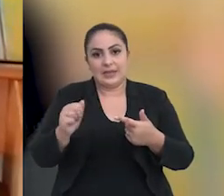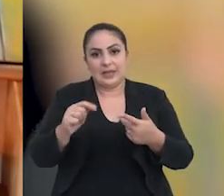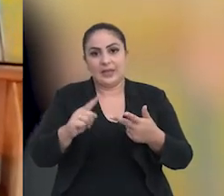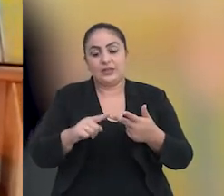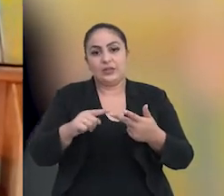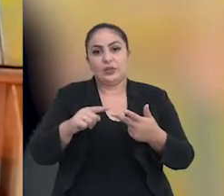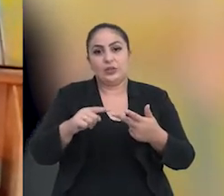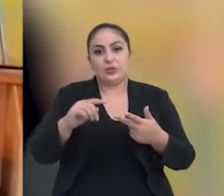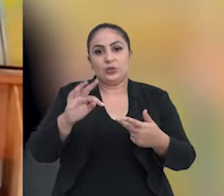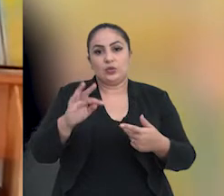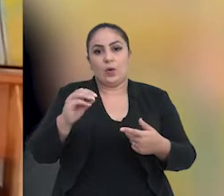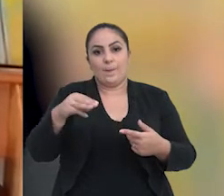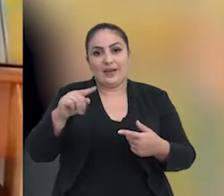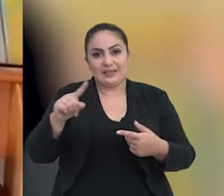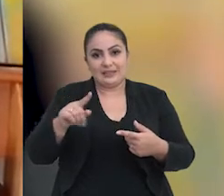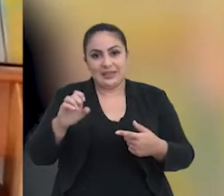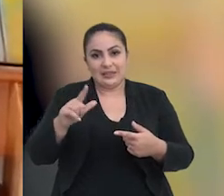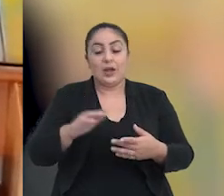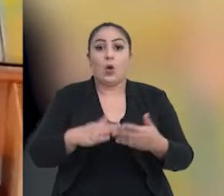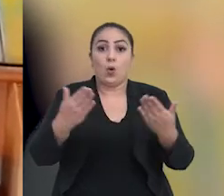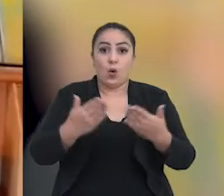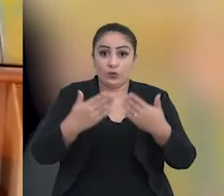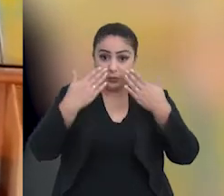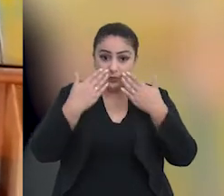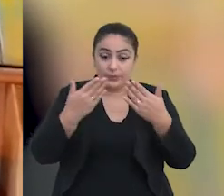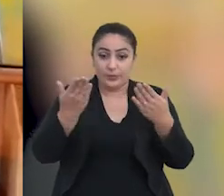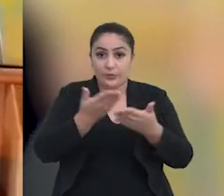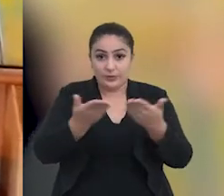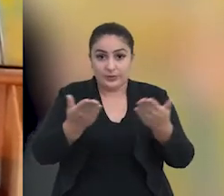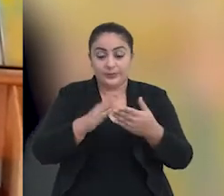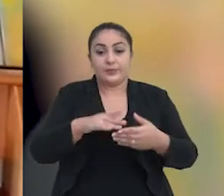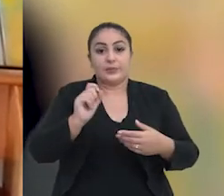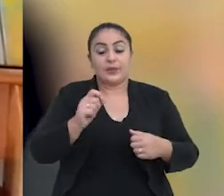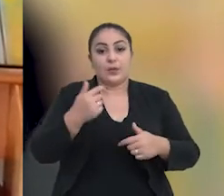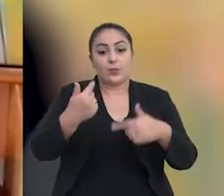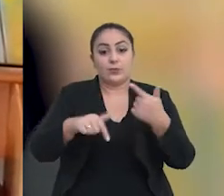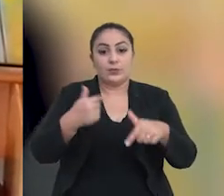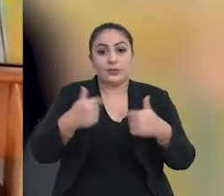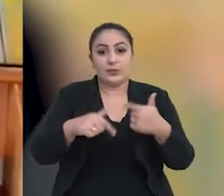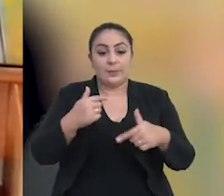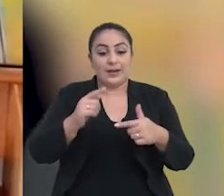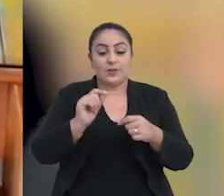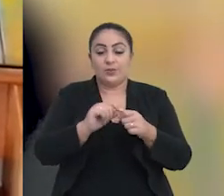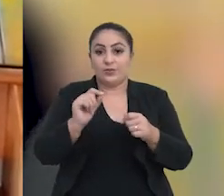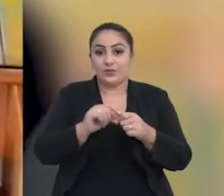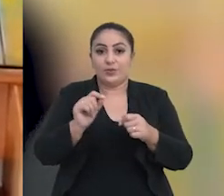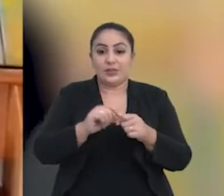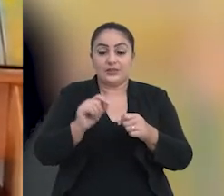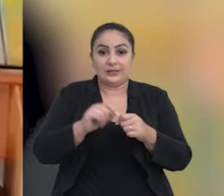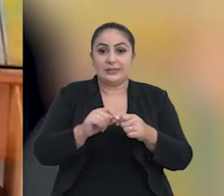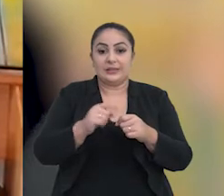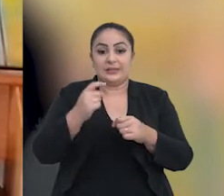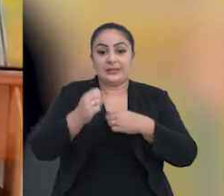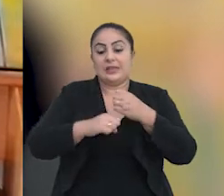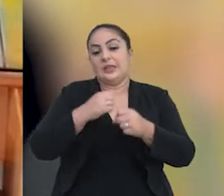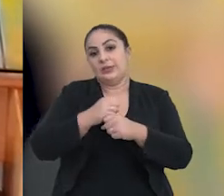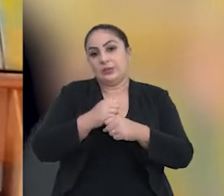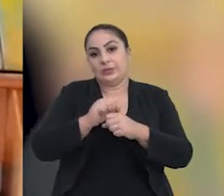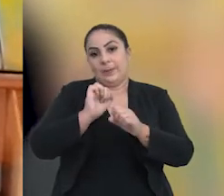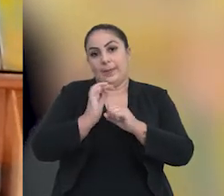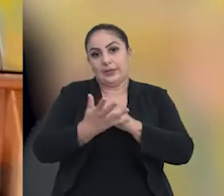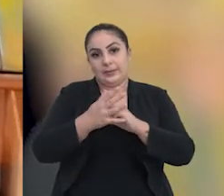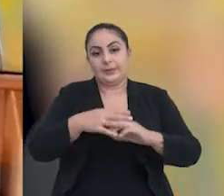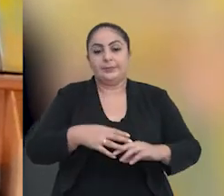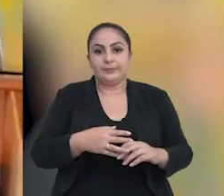Maria Tomazelli. Hoje eu vou apresentar a vocês o trabalho que eu fiz durante esse ano